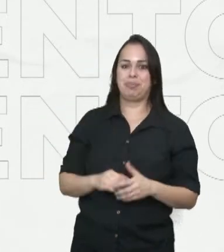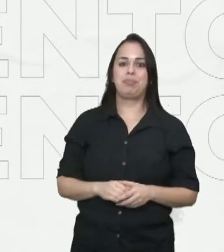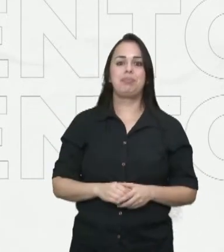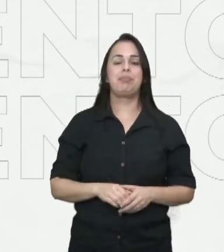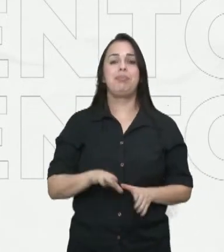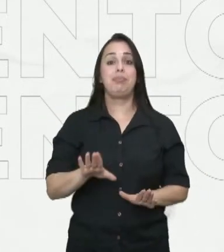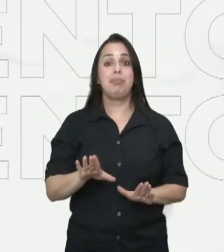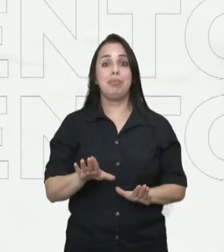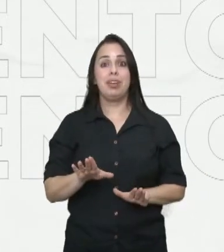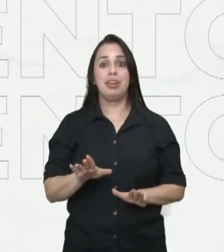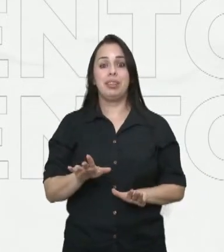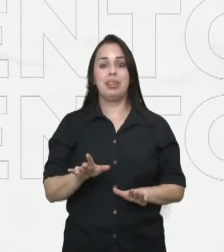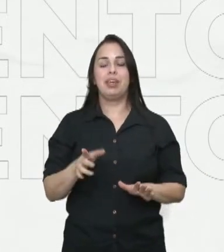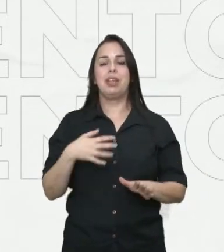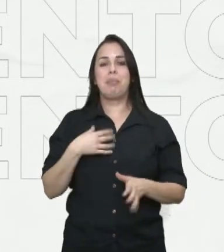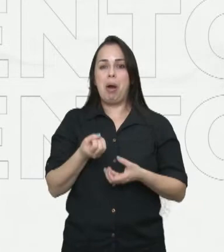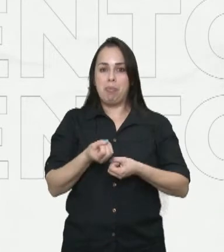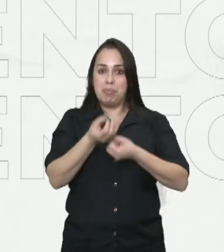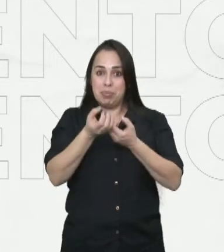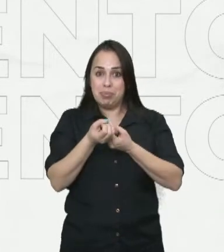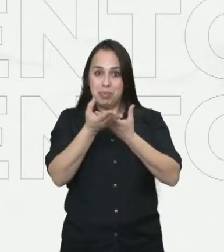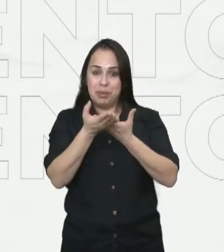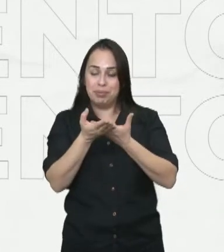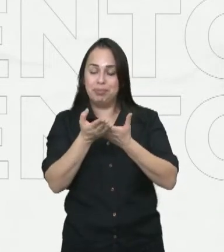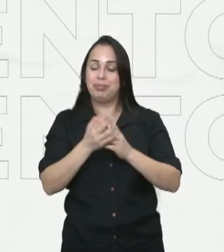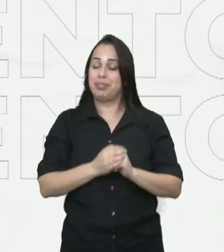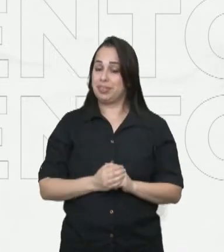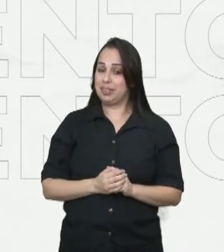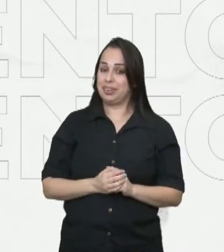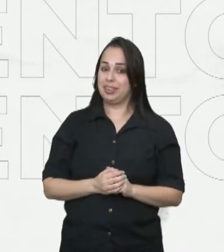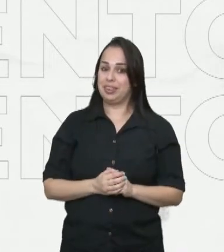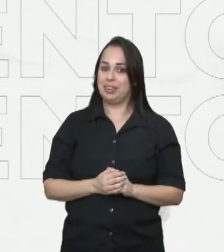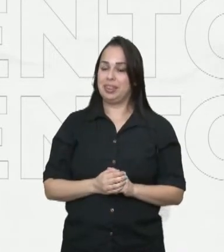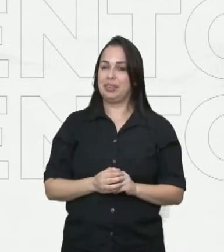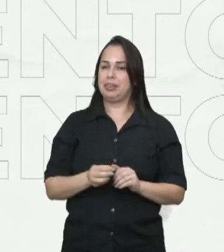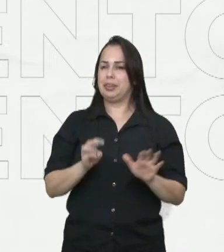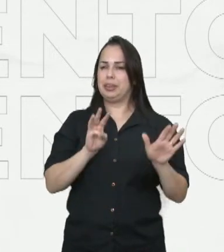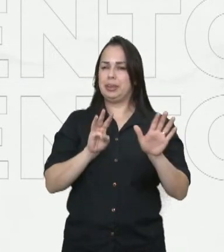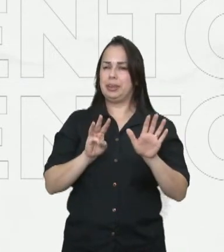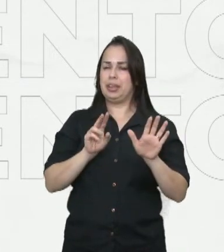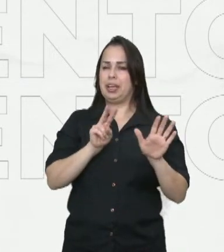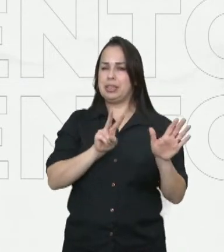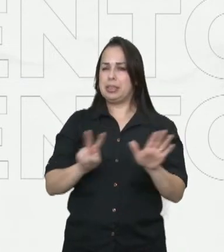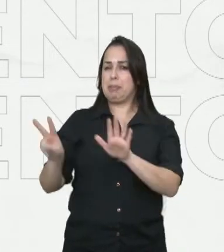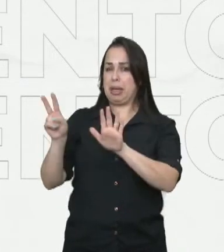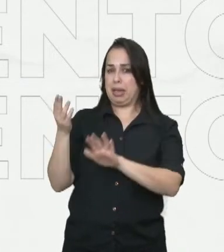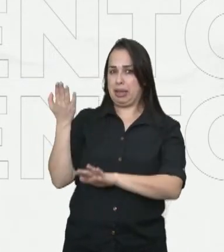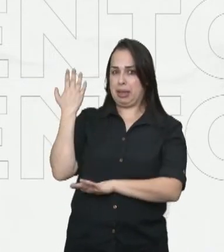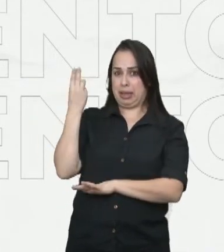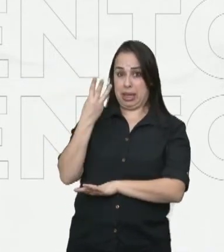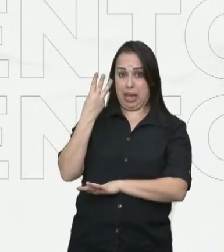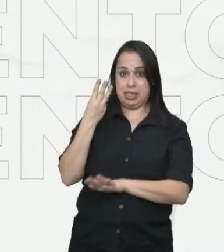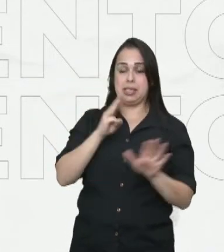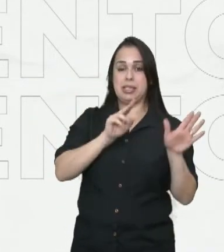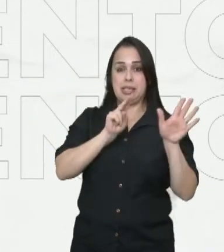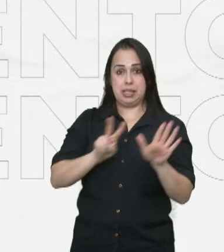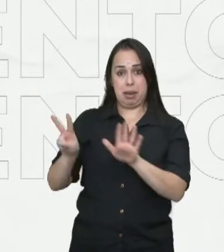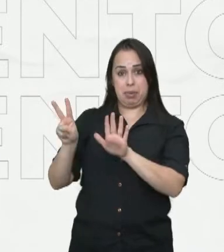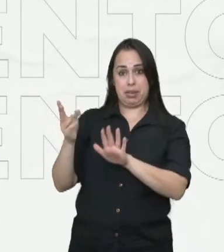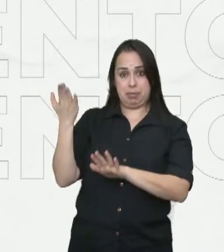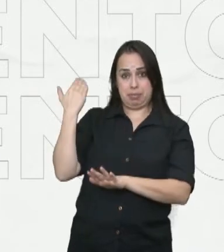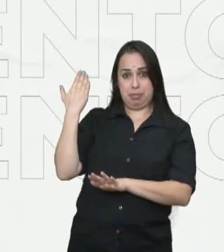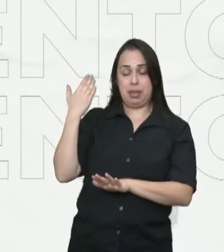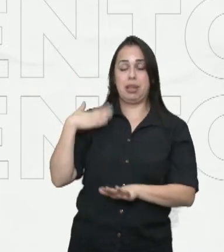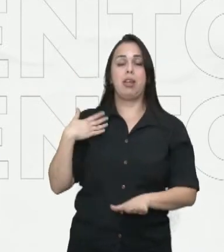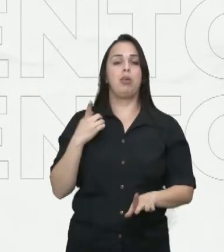Obrigada. Eu tenho uma coisa para contar, que há umas 3 semanas atrás, eu e a Amélia nos